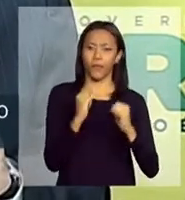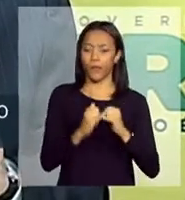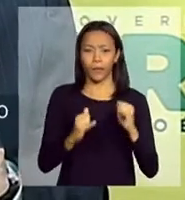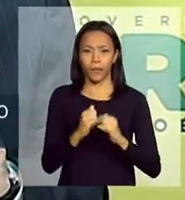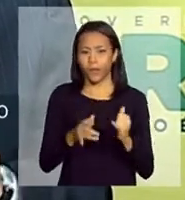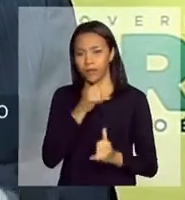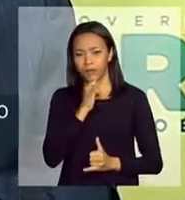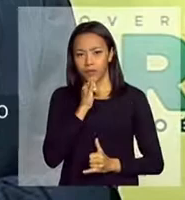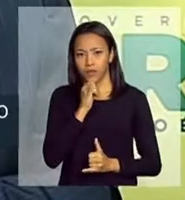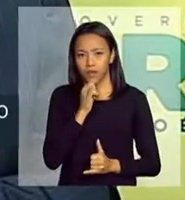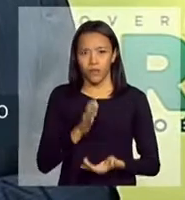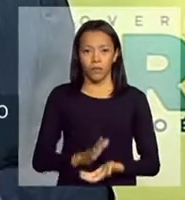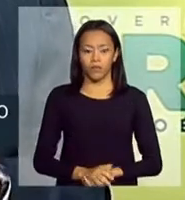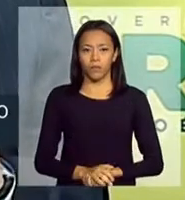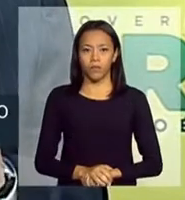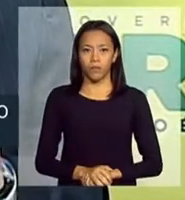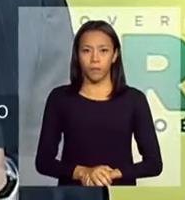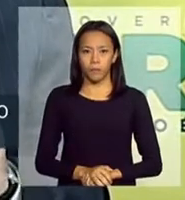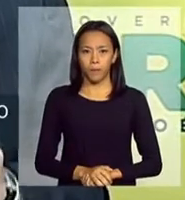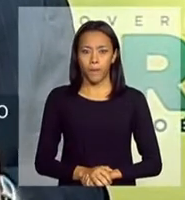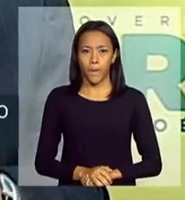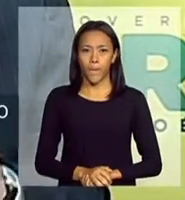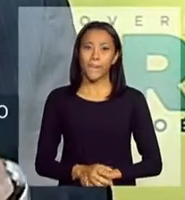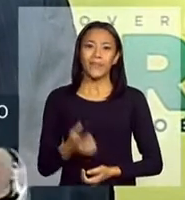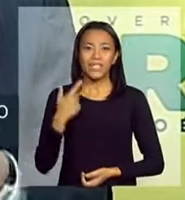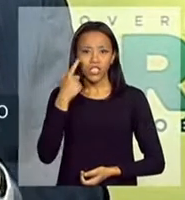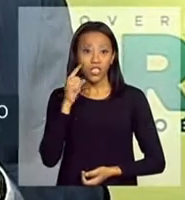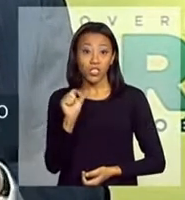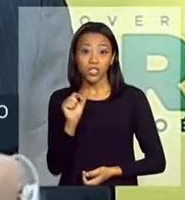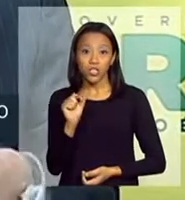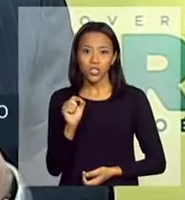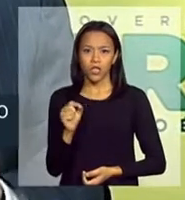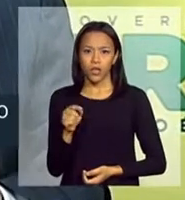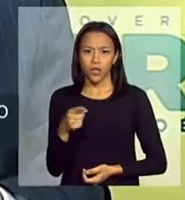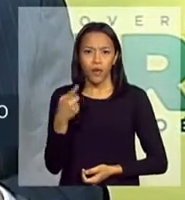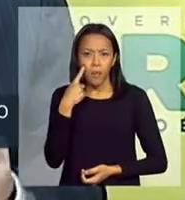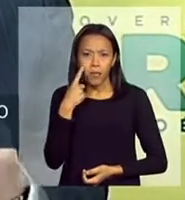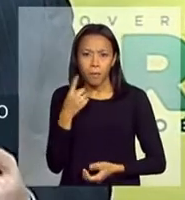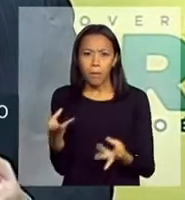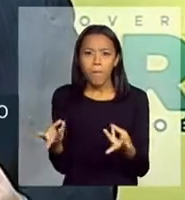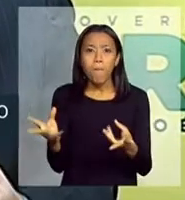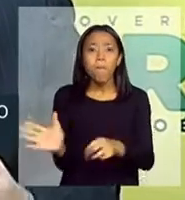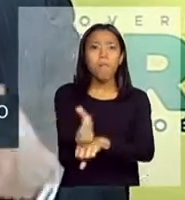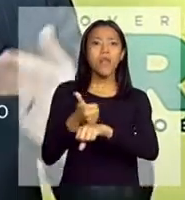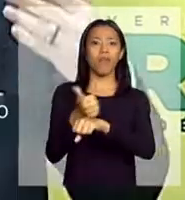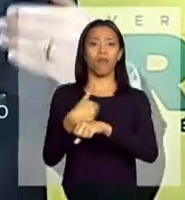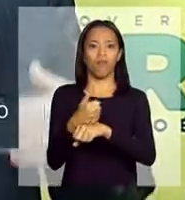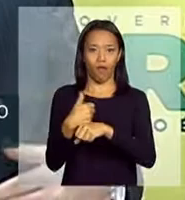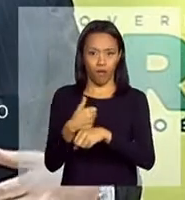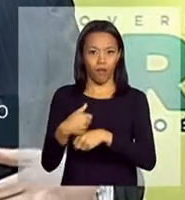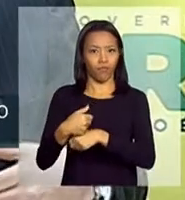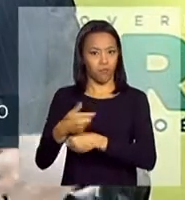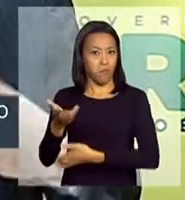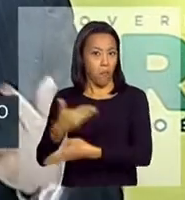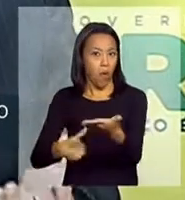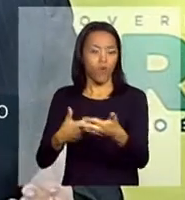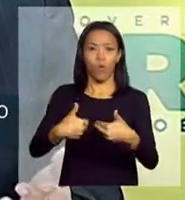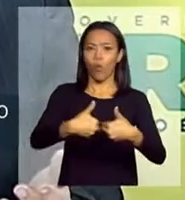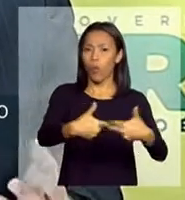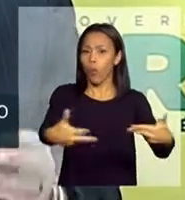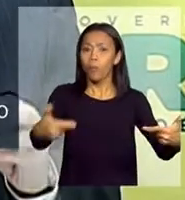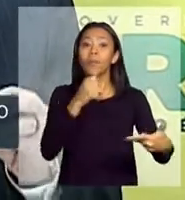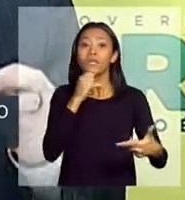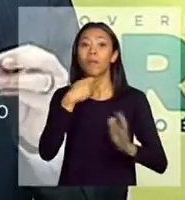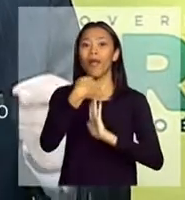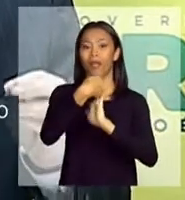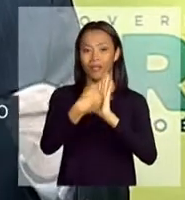de processo que pó a morada está aprimorando exemplo eu falei com vocês Da última vez